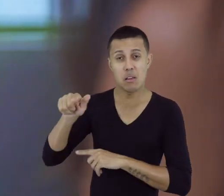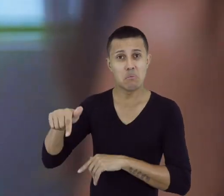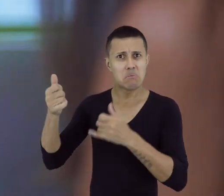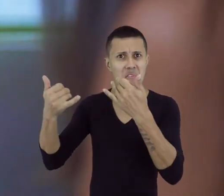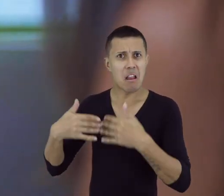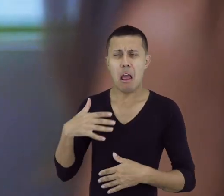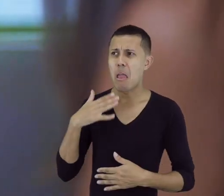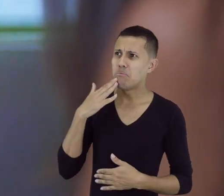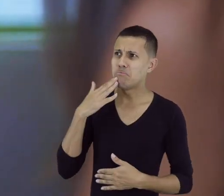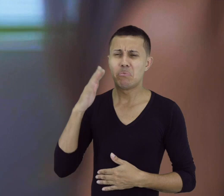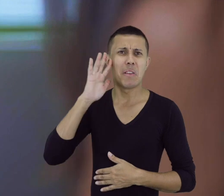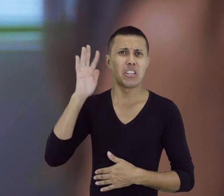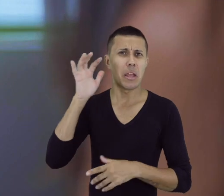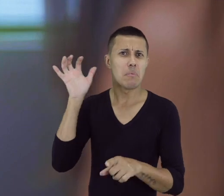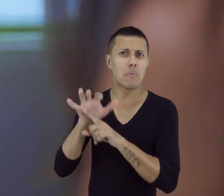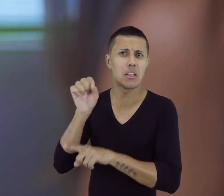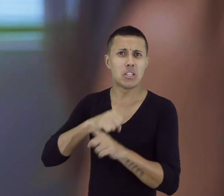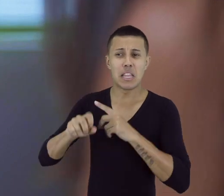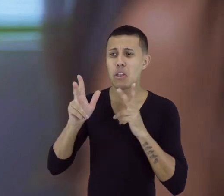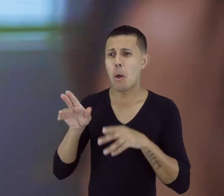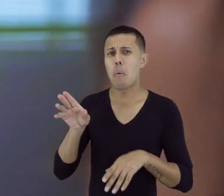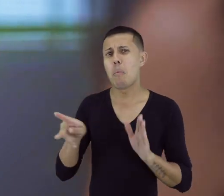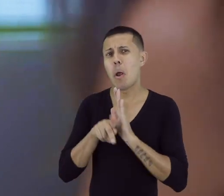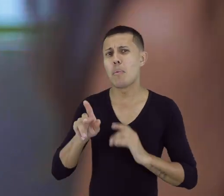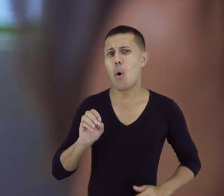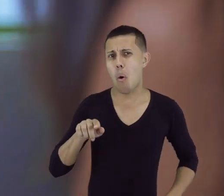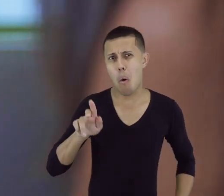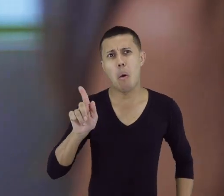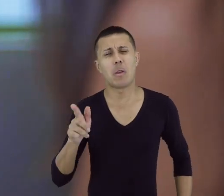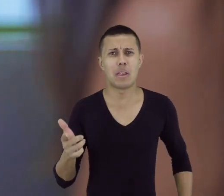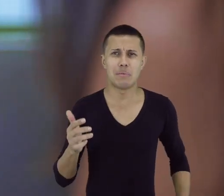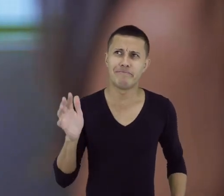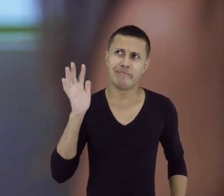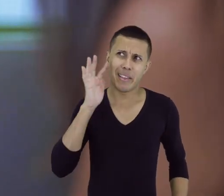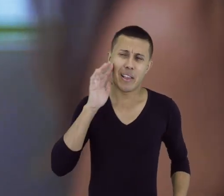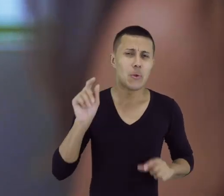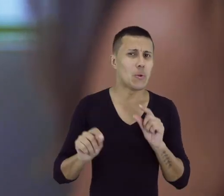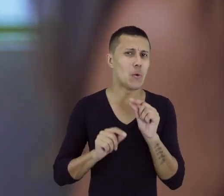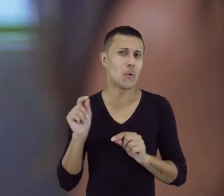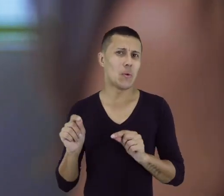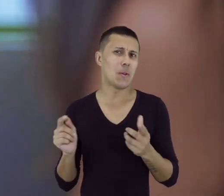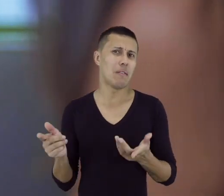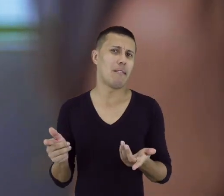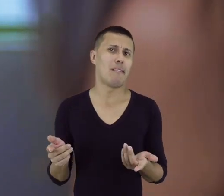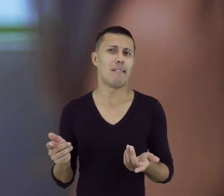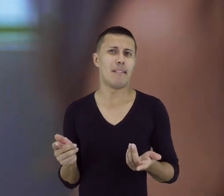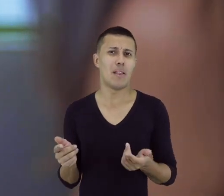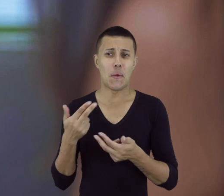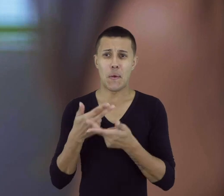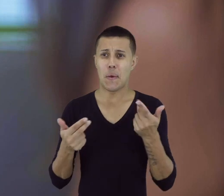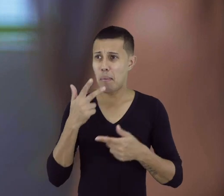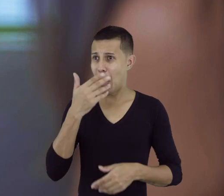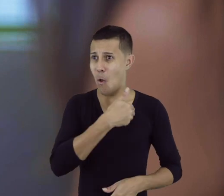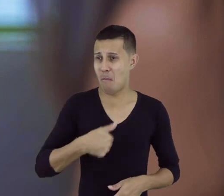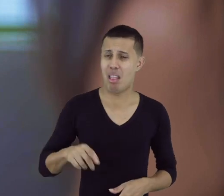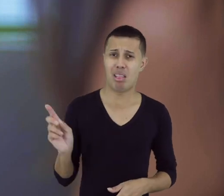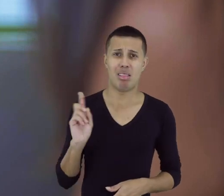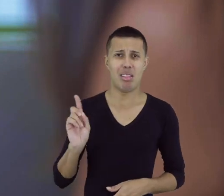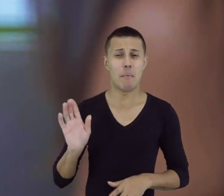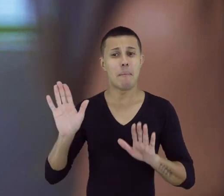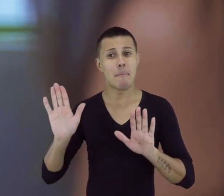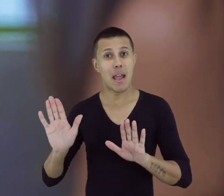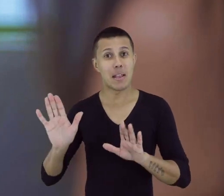porque até então eu imaginava impacto social como uma ONG. A gente está falando de coisas não